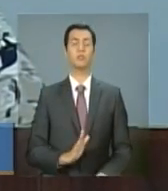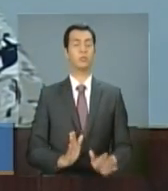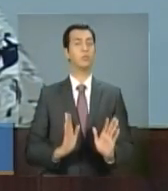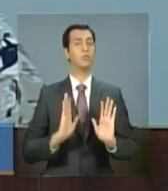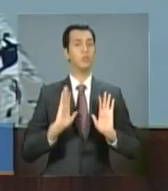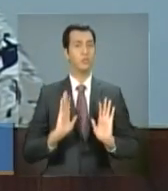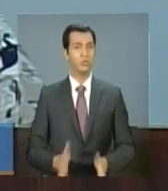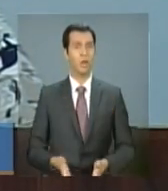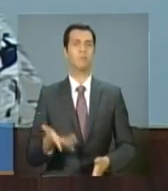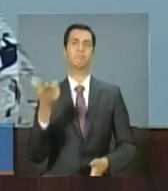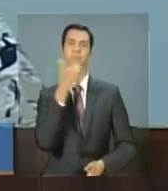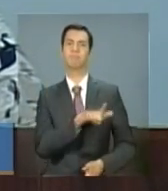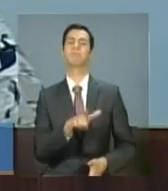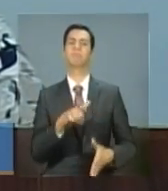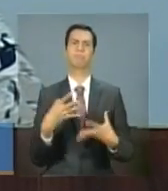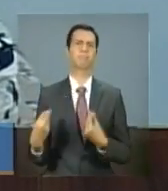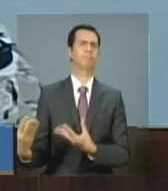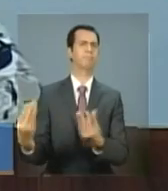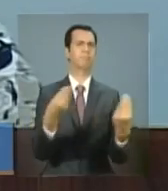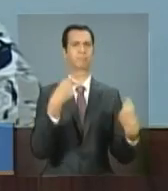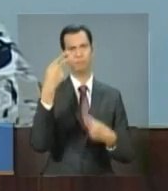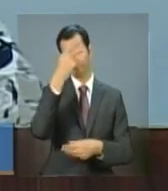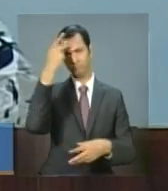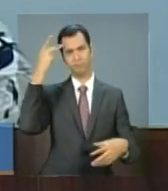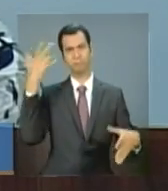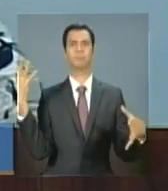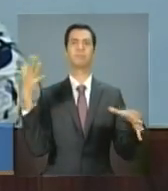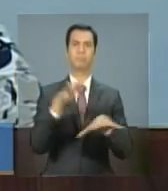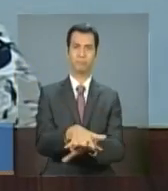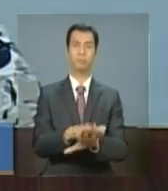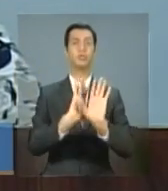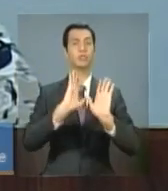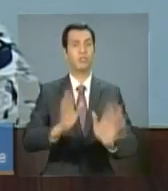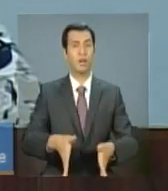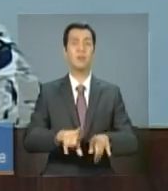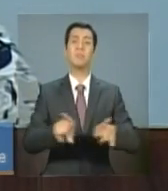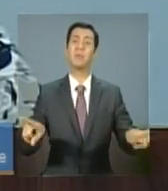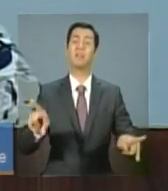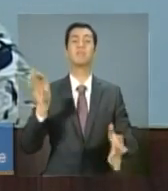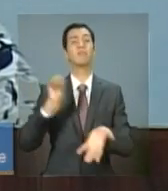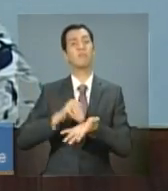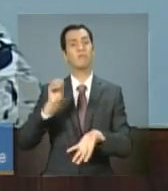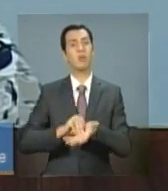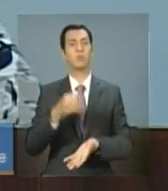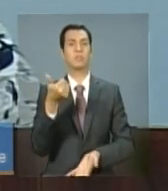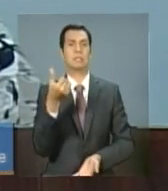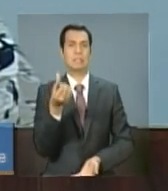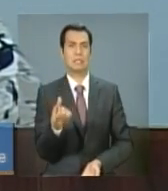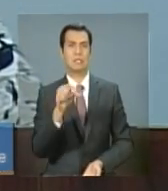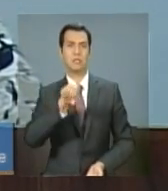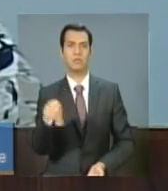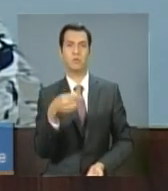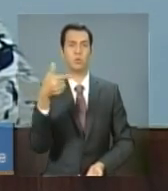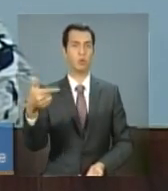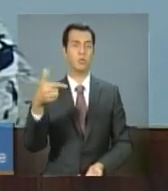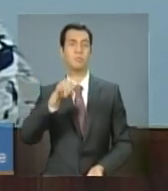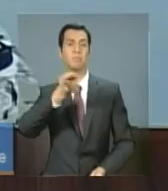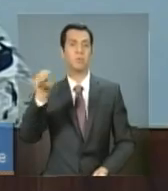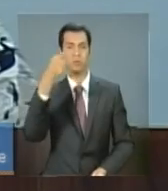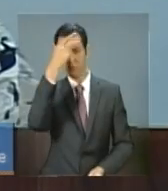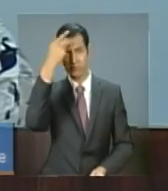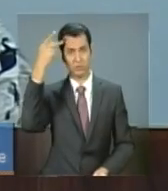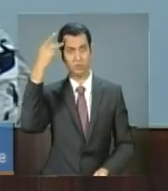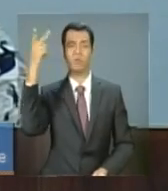conseguido incluir milhões e milhões de brasileiros, ainda tem 16,2 milhões de brasileiros